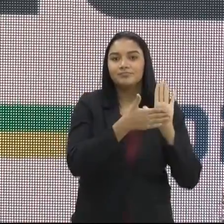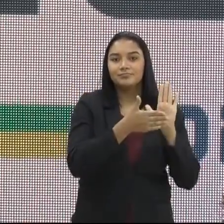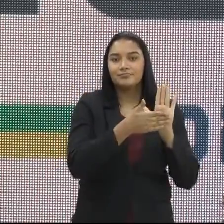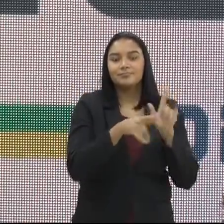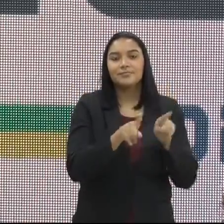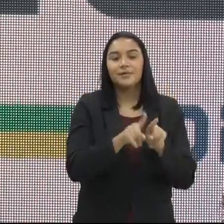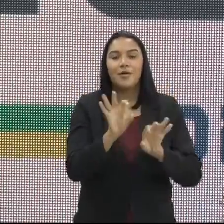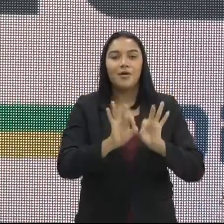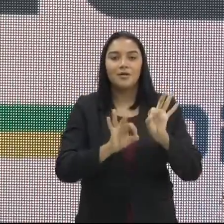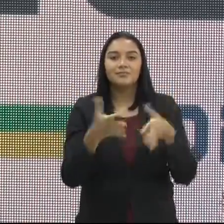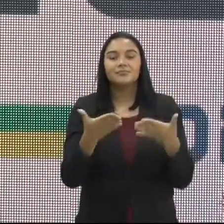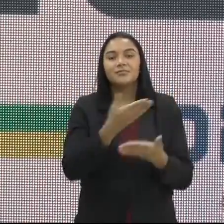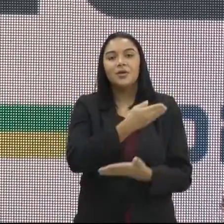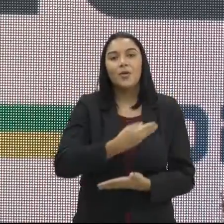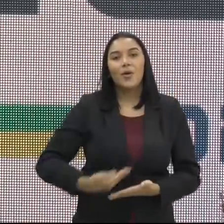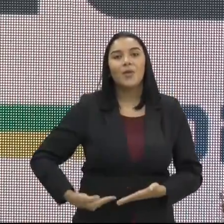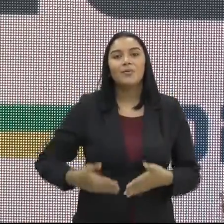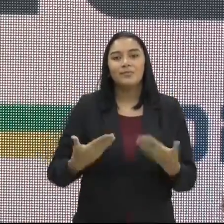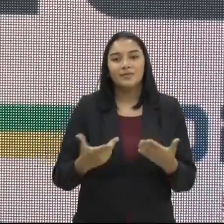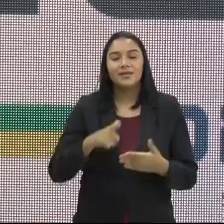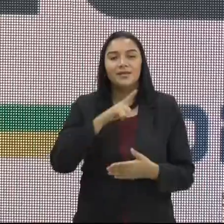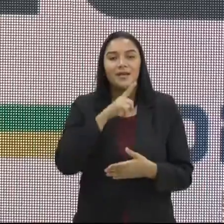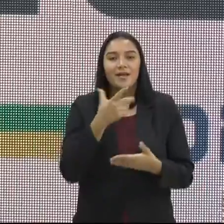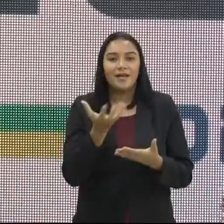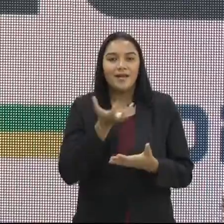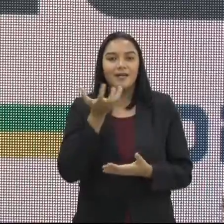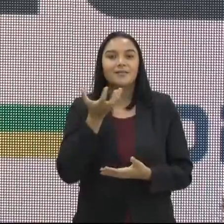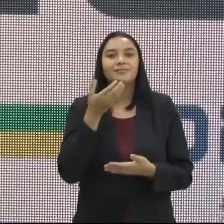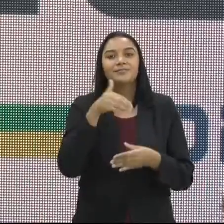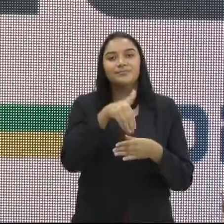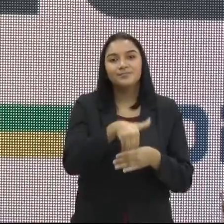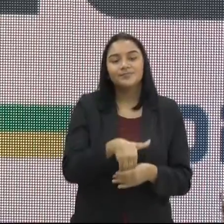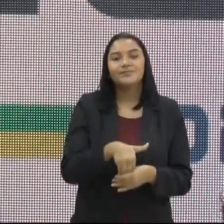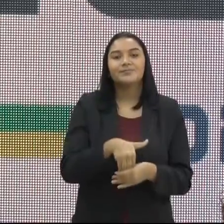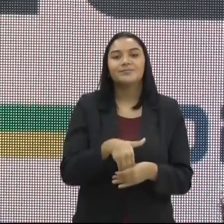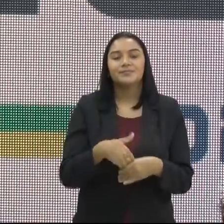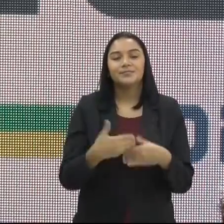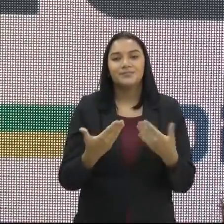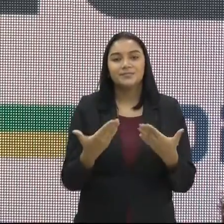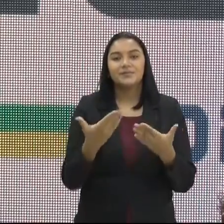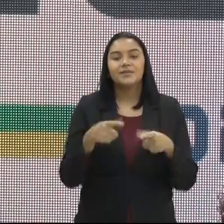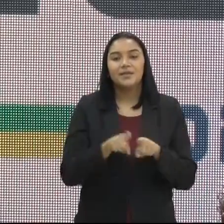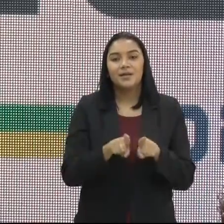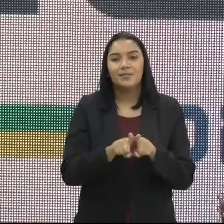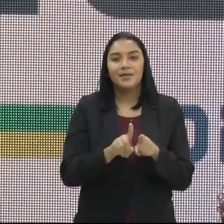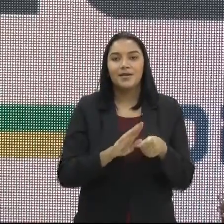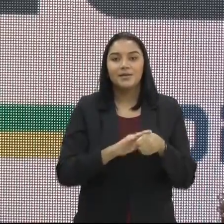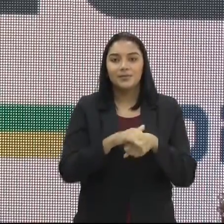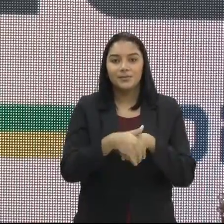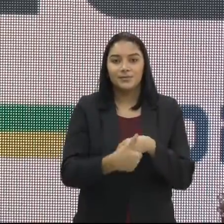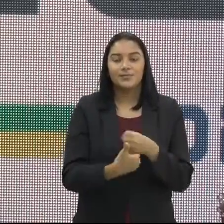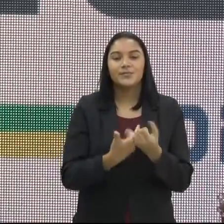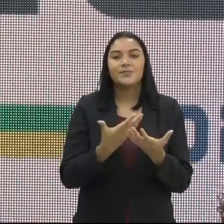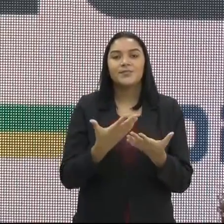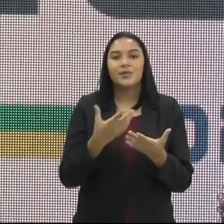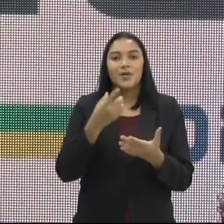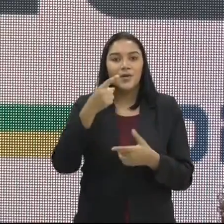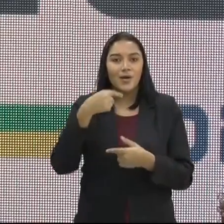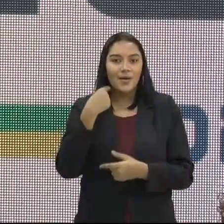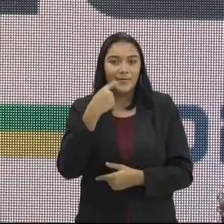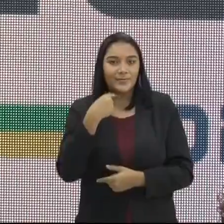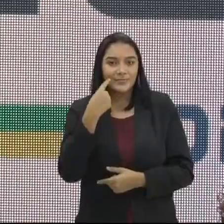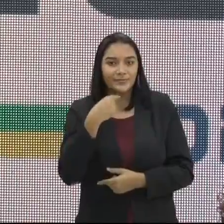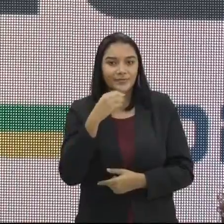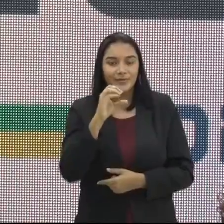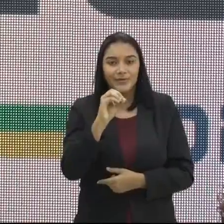seus planos de governo e buscando o seu voto. Também estão aqui com a gente nesta noite advogados da Ordem dos Advogados do Brasil, seccional Piauí.